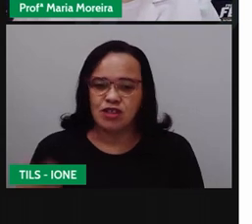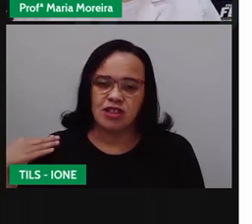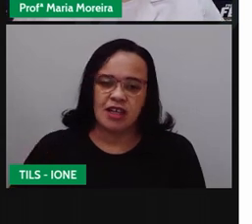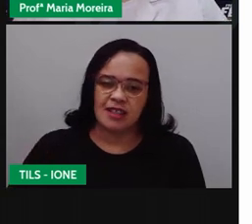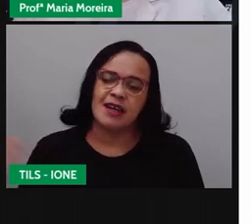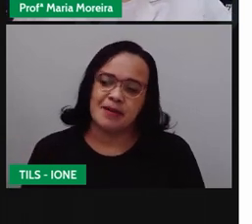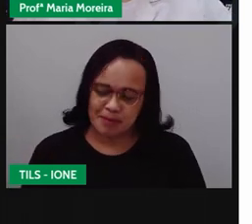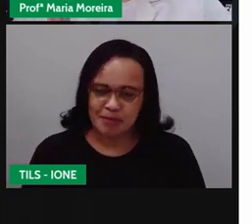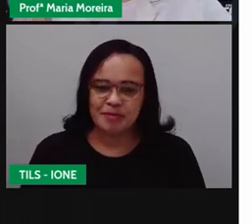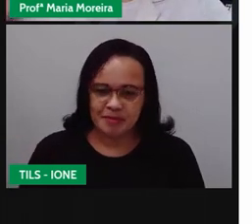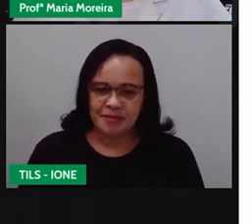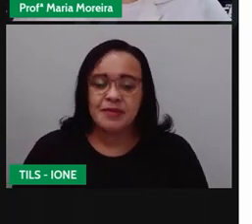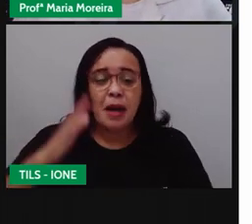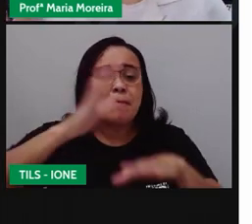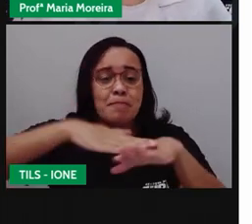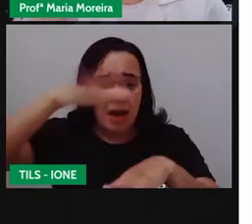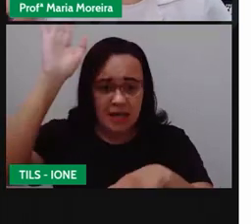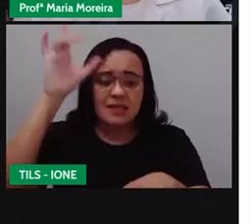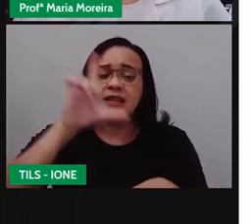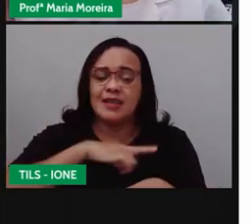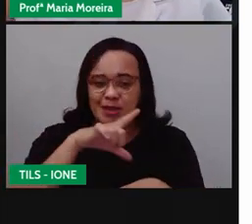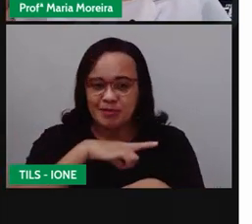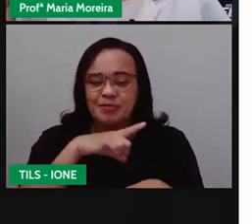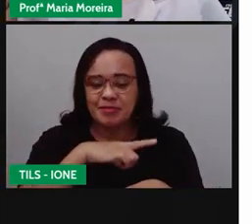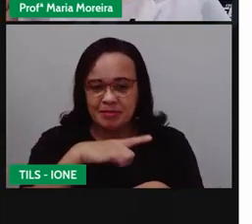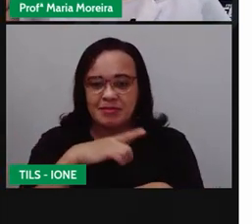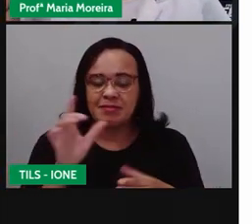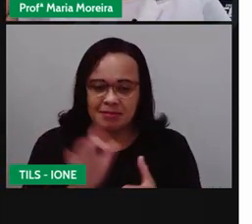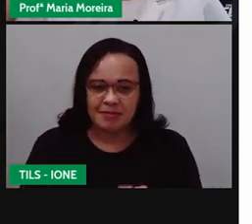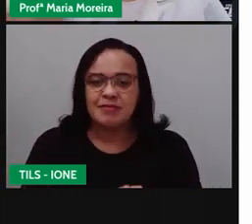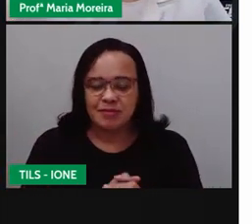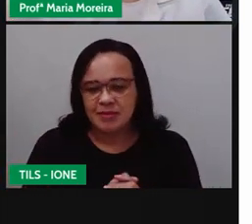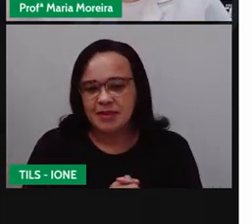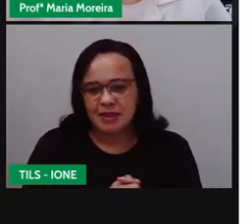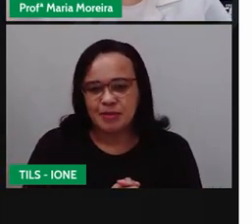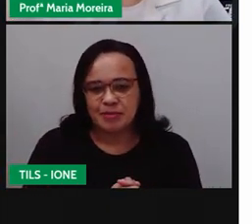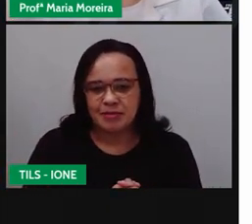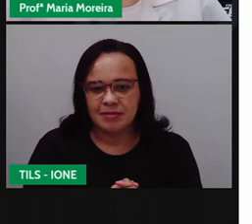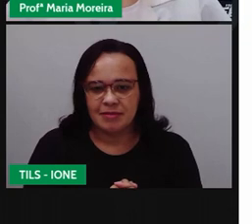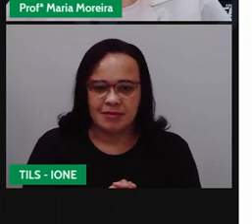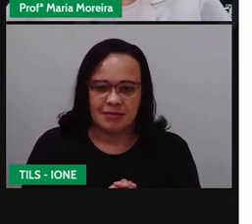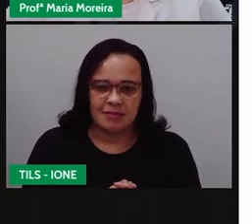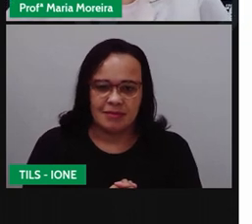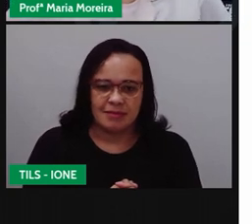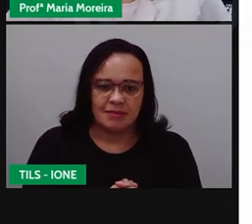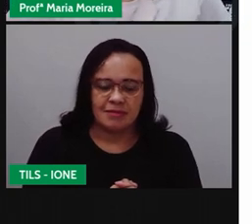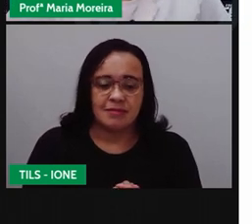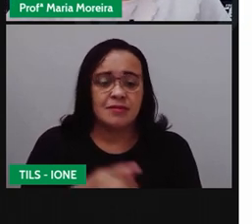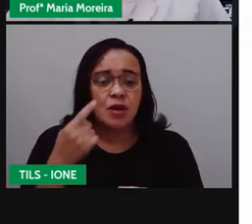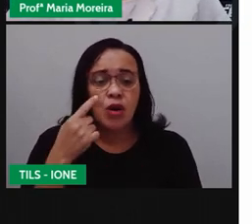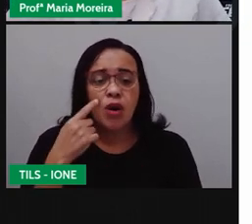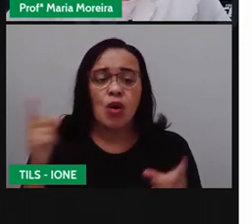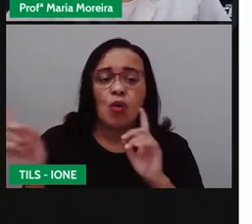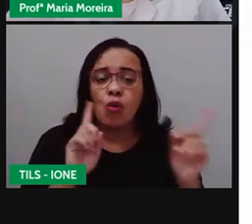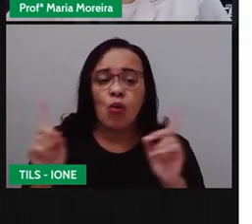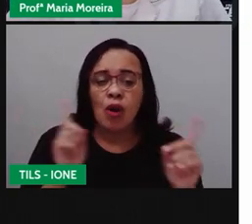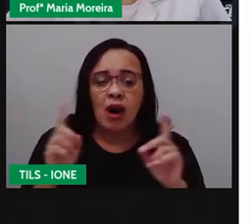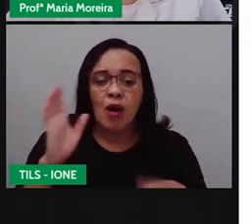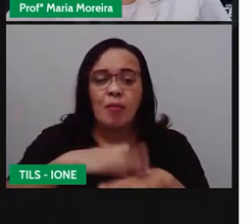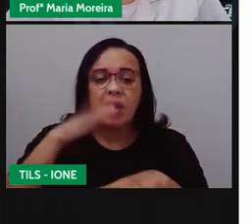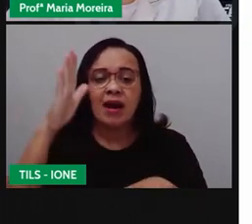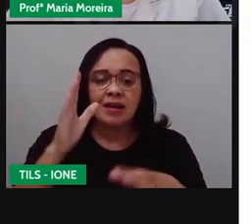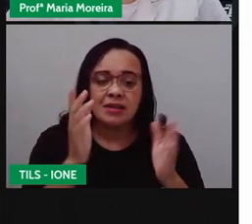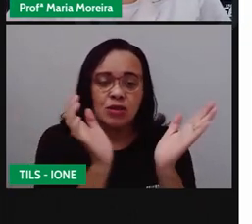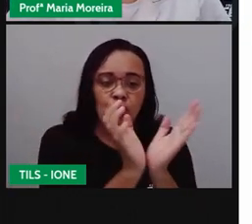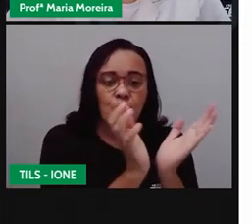Direita, né? Pronto. Direita. E Ione acha que é na direita. Eu também acho, Ione, que na direita tem mais. Vamos lá. Bom,